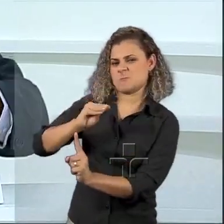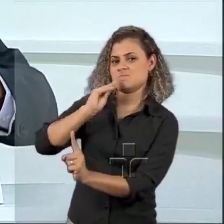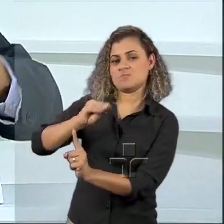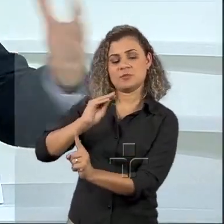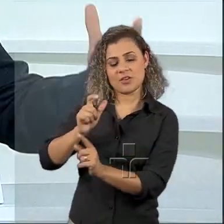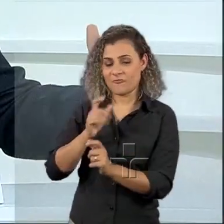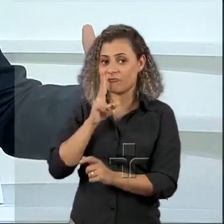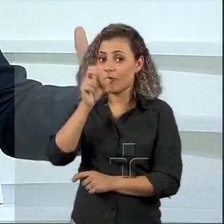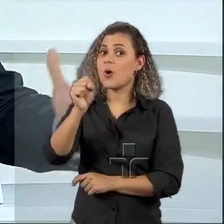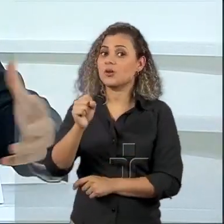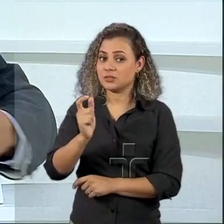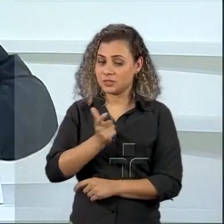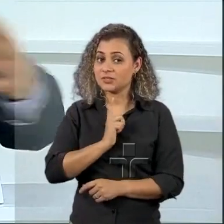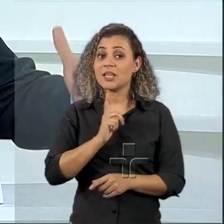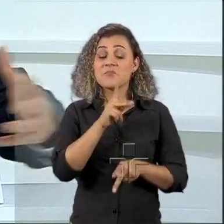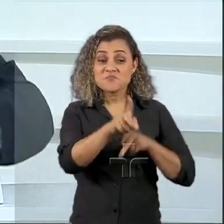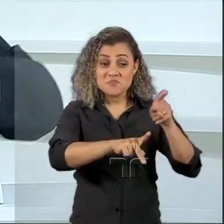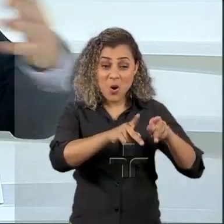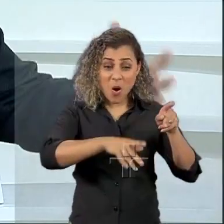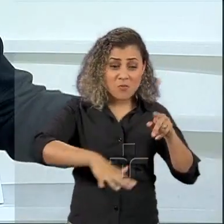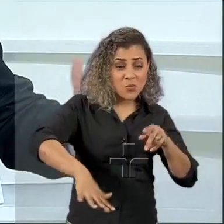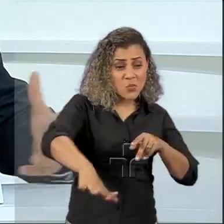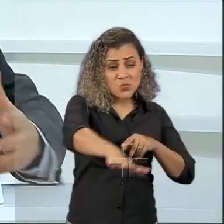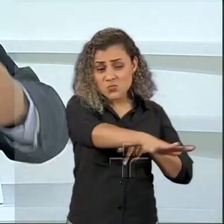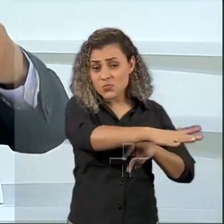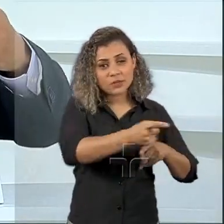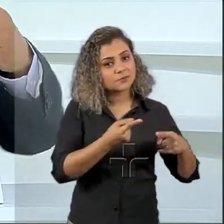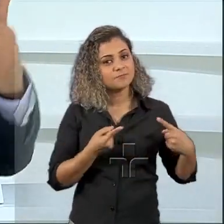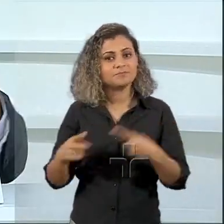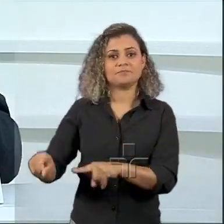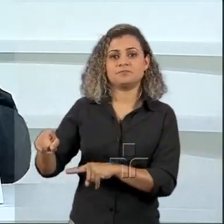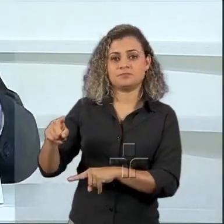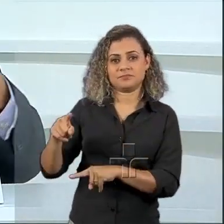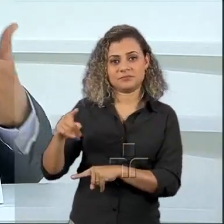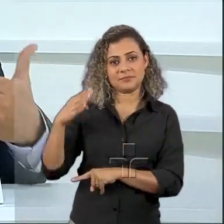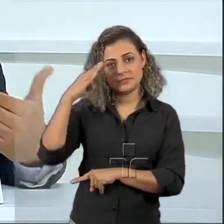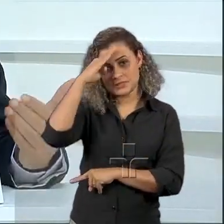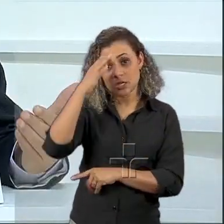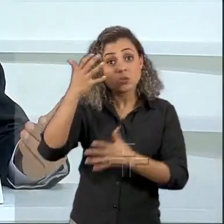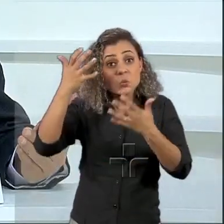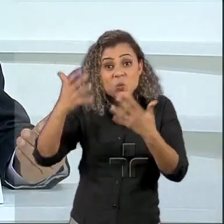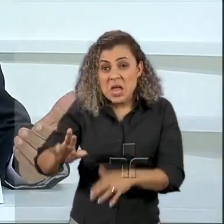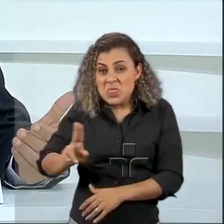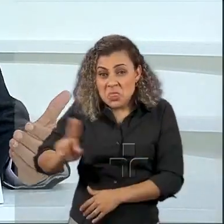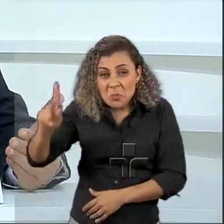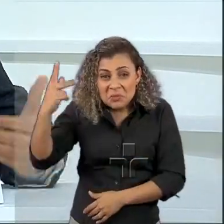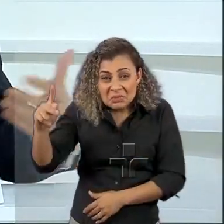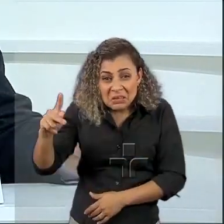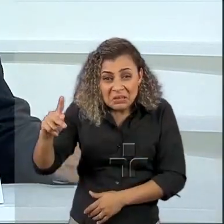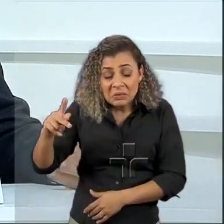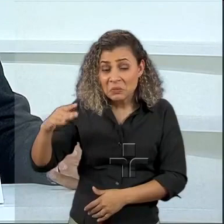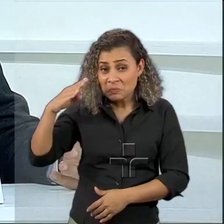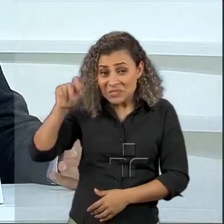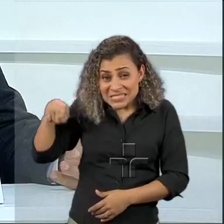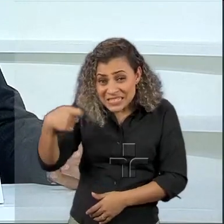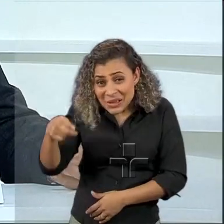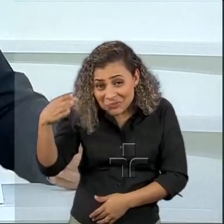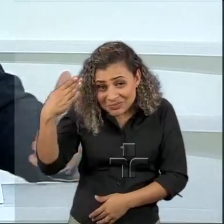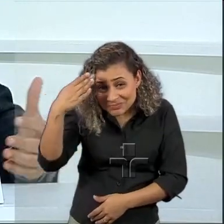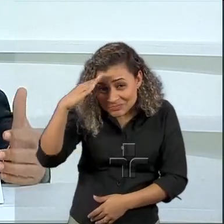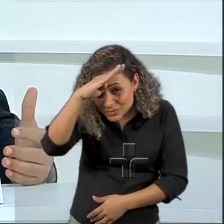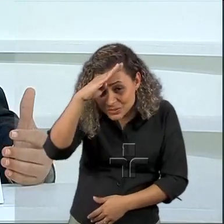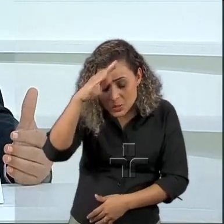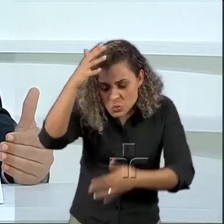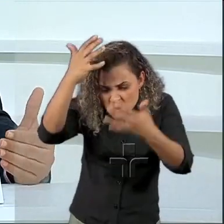Quantas milhares de pessoas, Sim. centenas de milhares, milhões de pessoas, não conseguem nem ouvir falar o nome do Bolsonaro, passam mal. Os índices